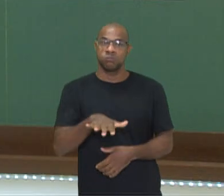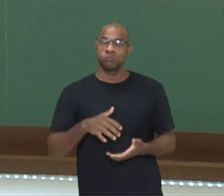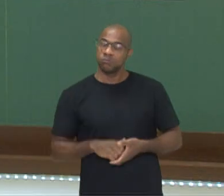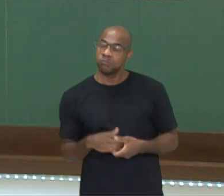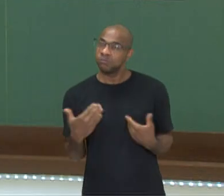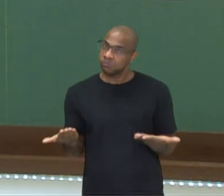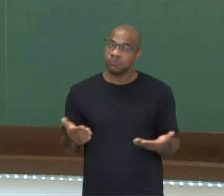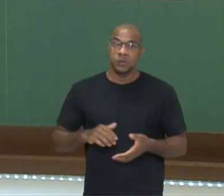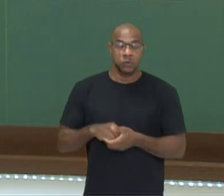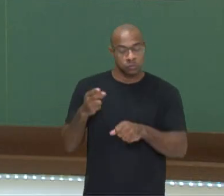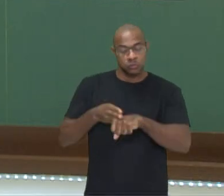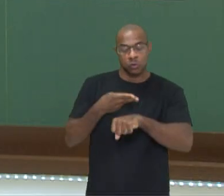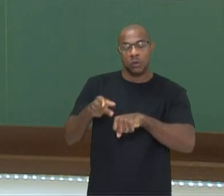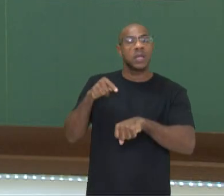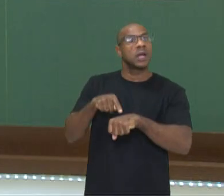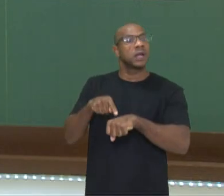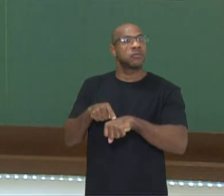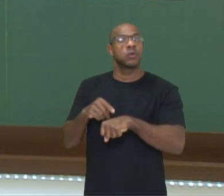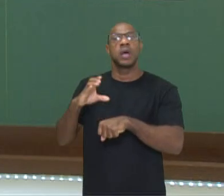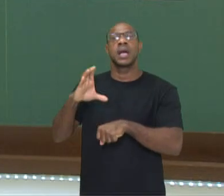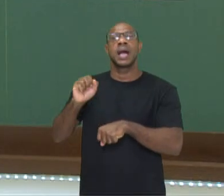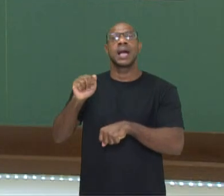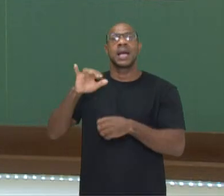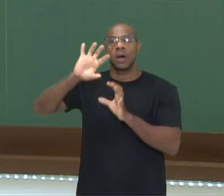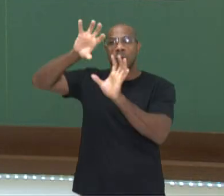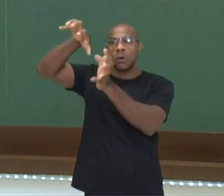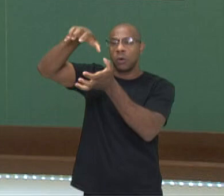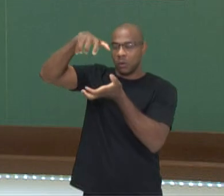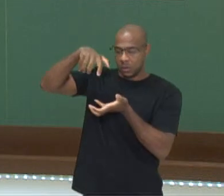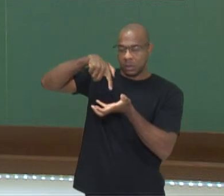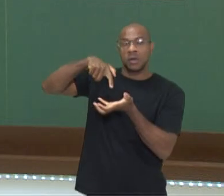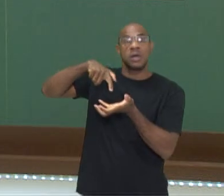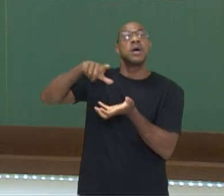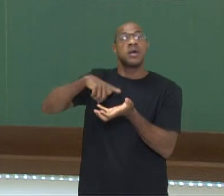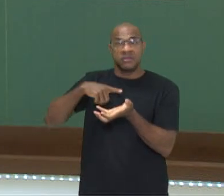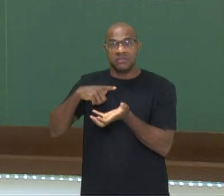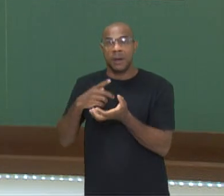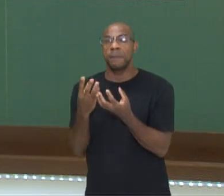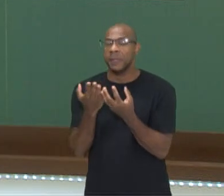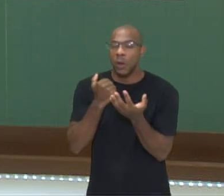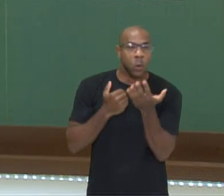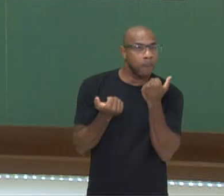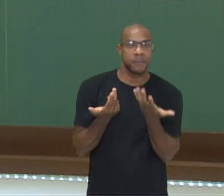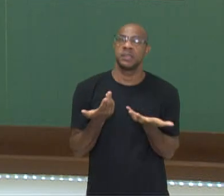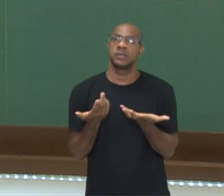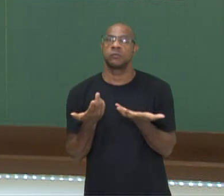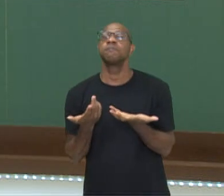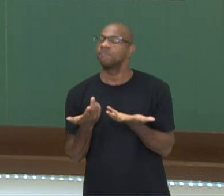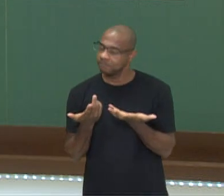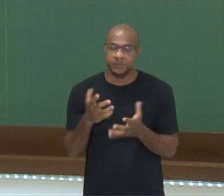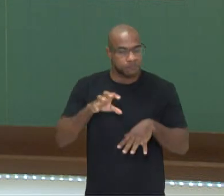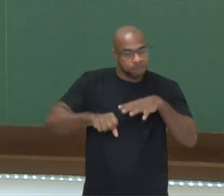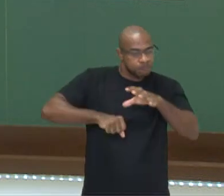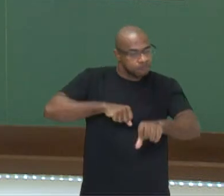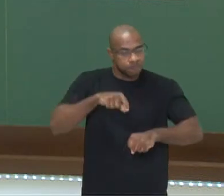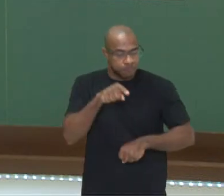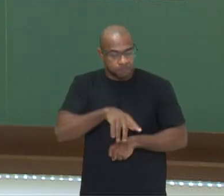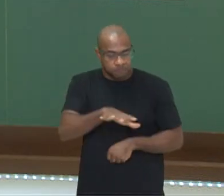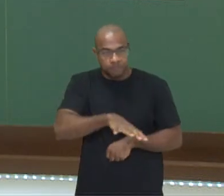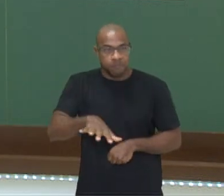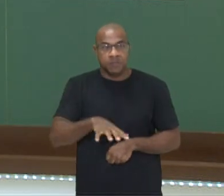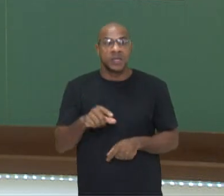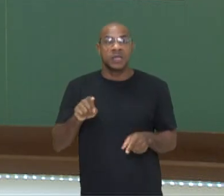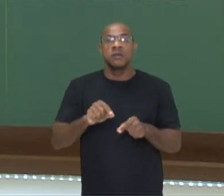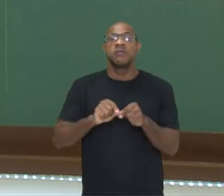Então, o chocolate e o cacau, ele já foi muito apreciado pelos maias e pelos astecas. E eles